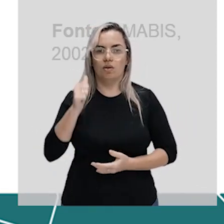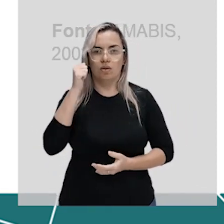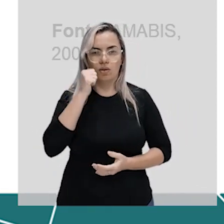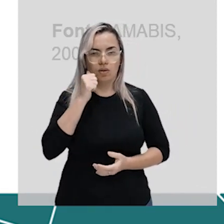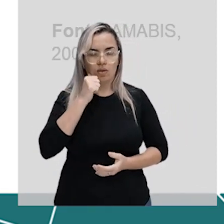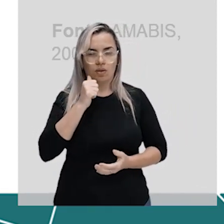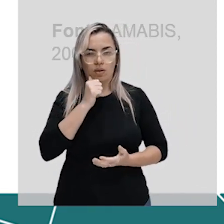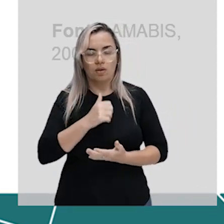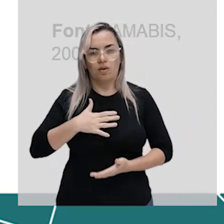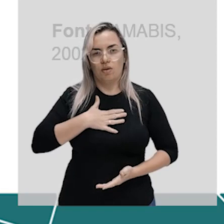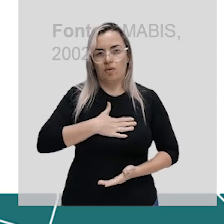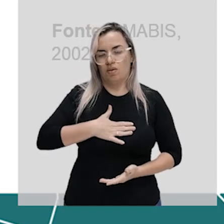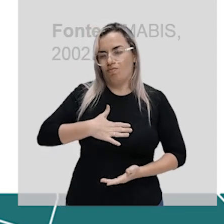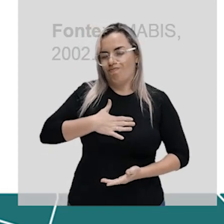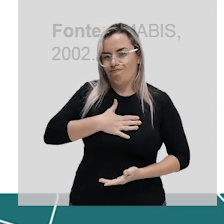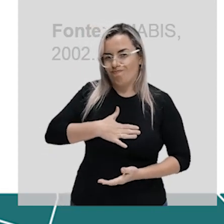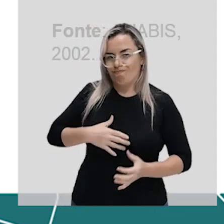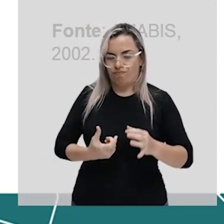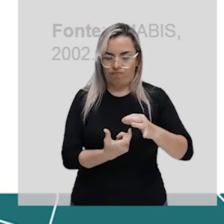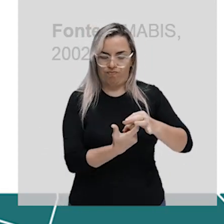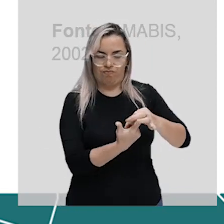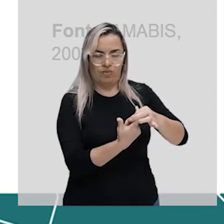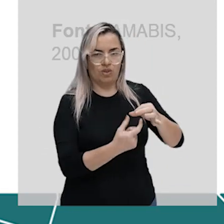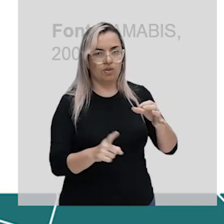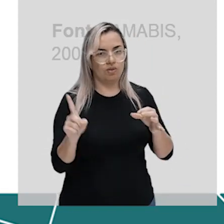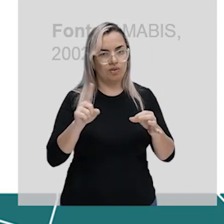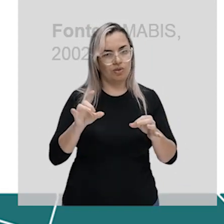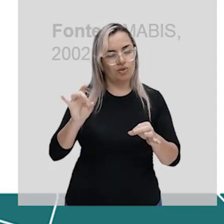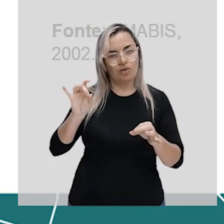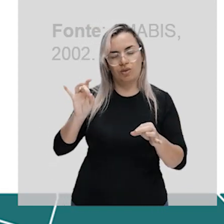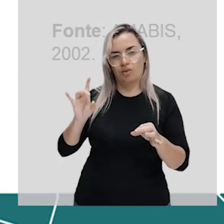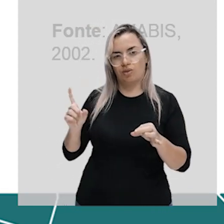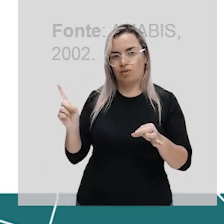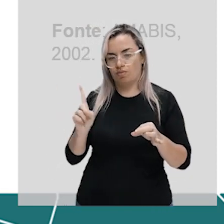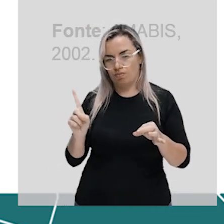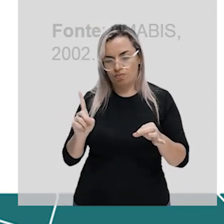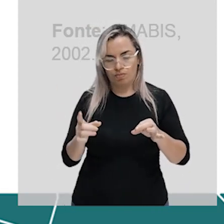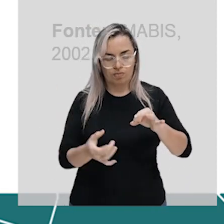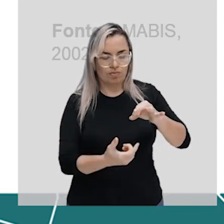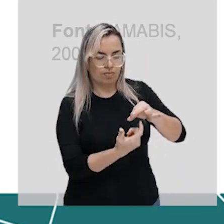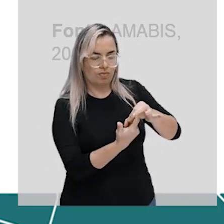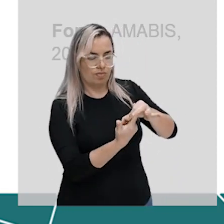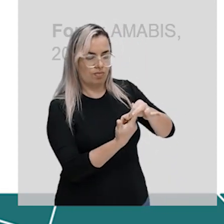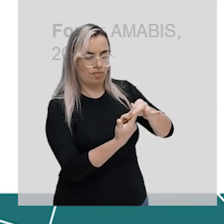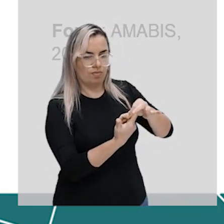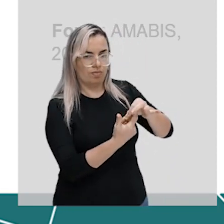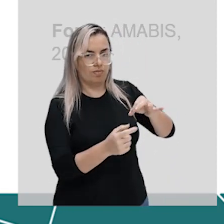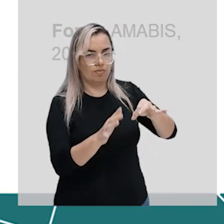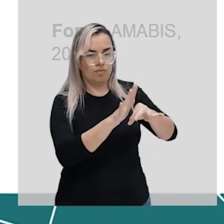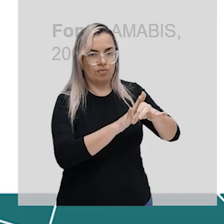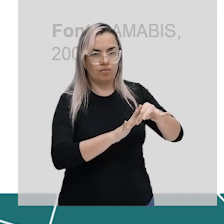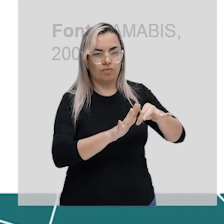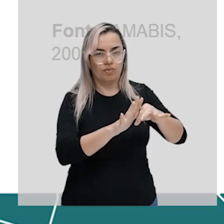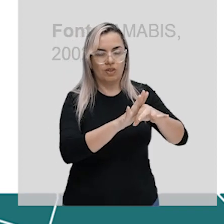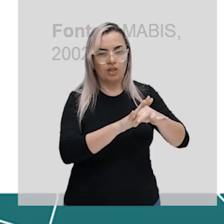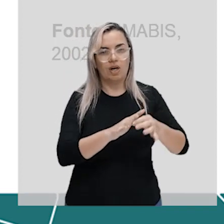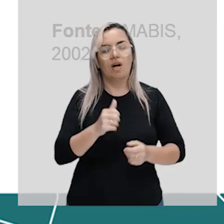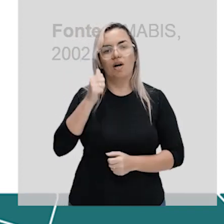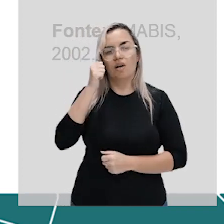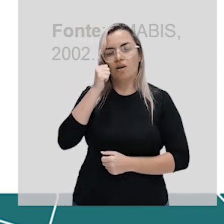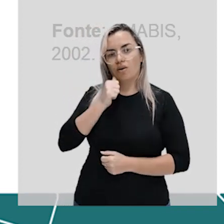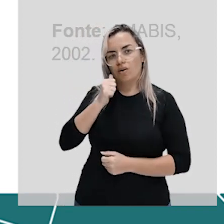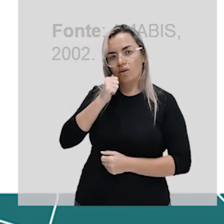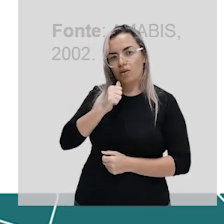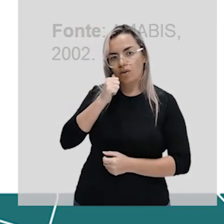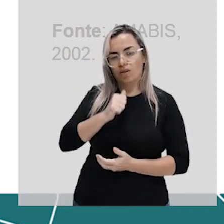processo de excitação, ela não é promovida apenas pela manipulação do órgão genital. Não, a mulher ela tem mais